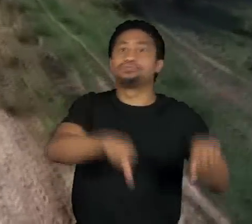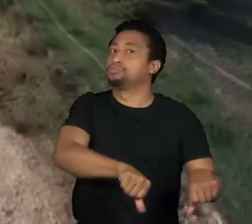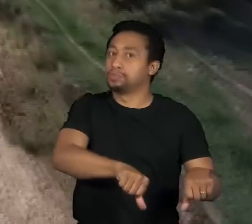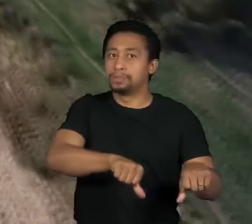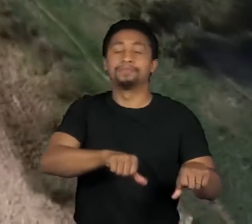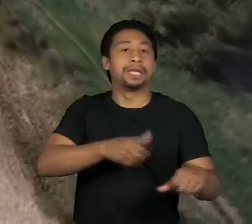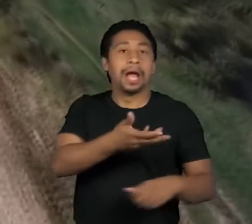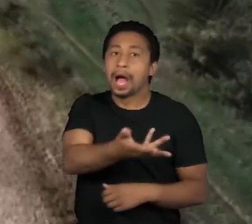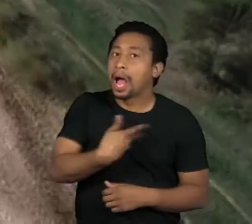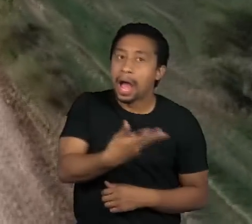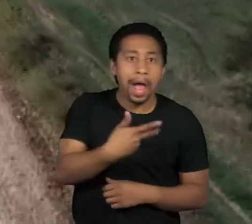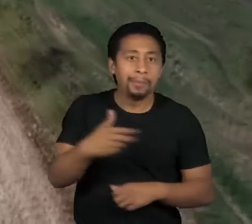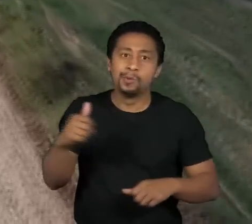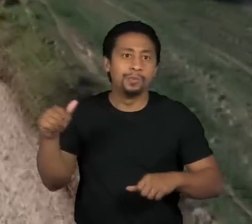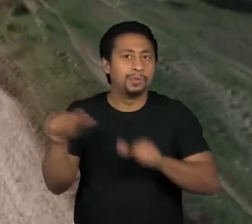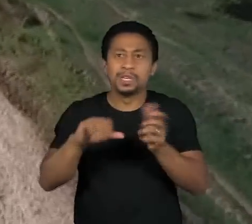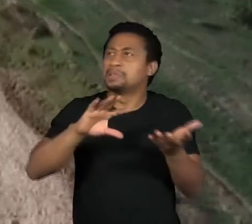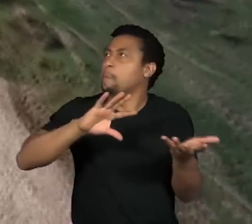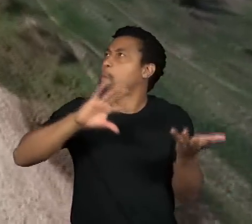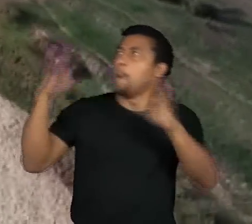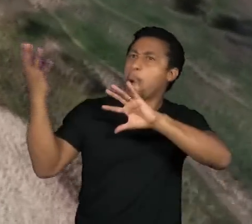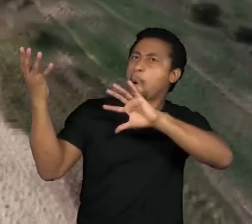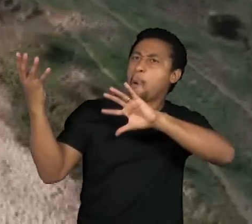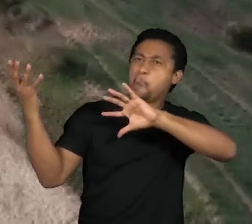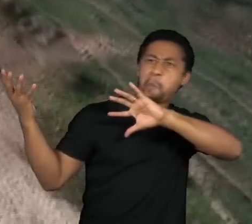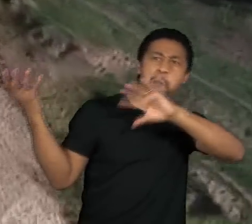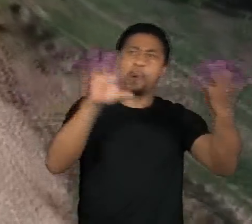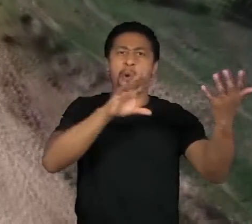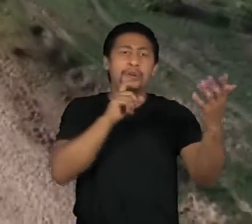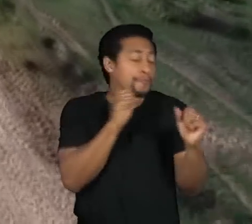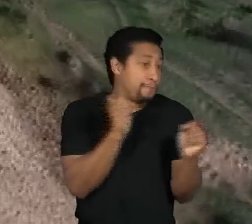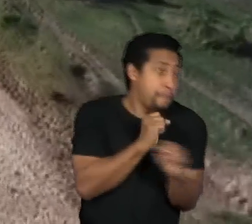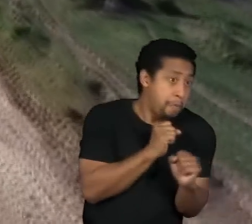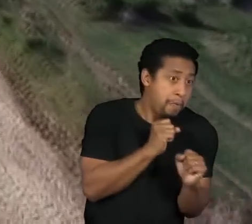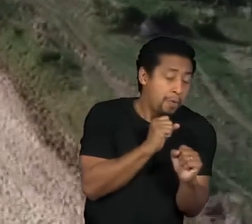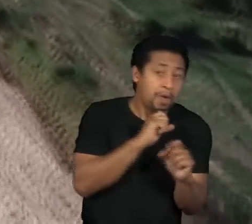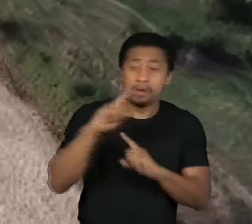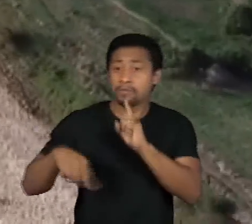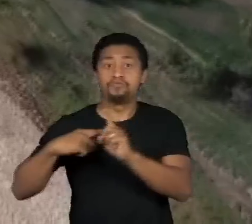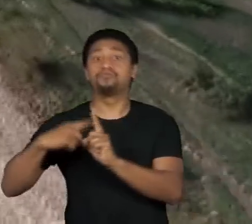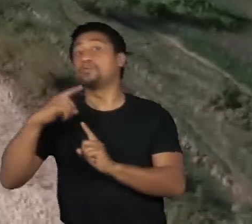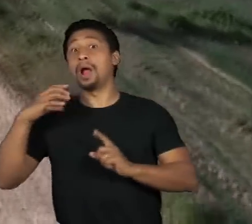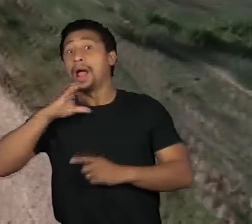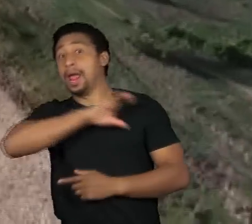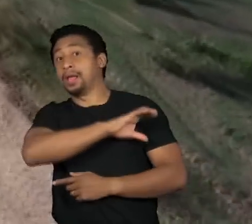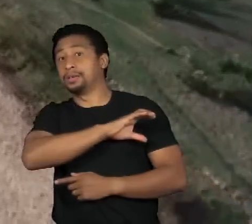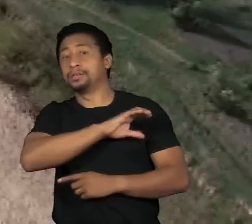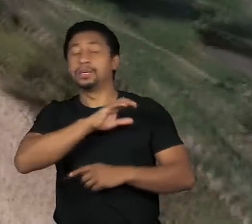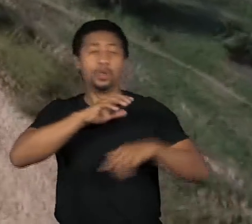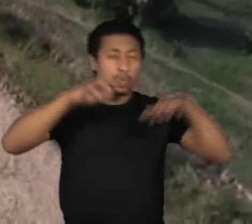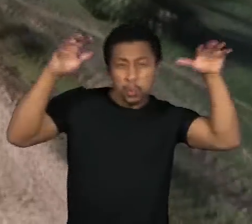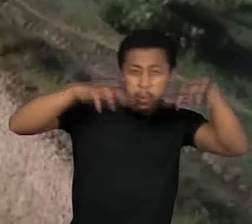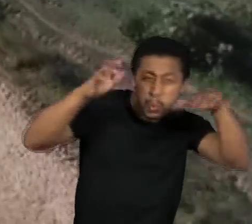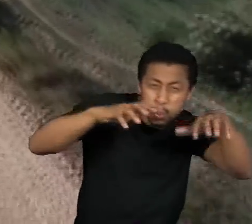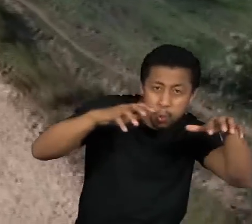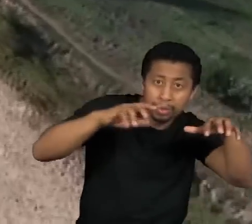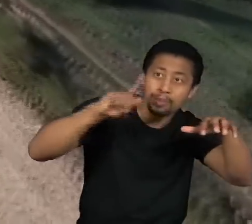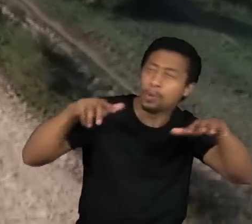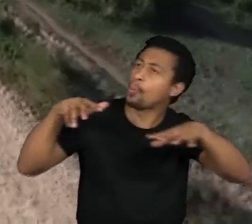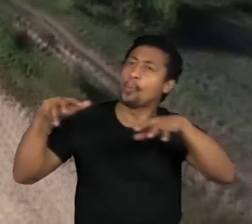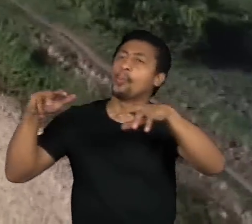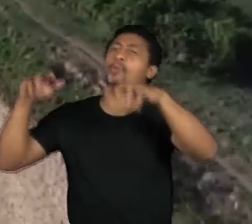as mudanças têm sido mais rápidas. E isso se deve ao fator antrópico. Agora,